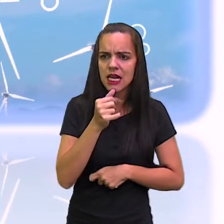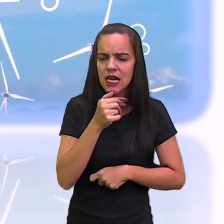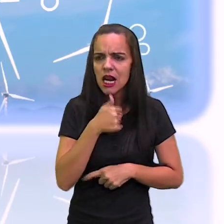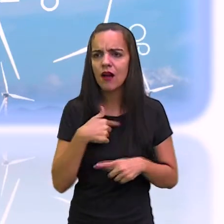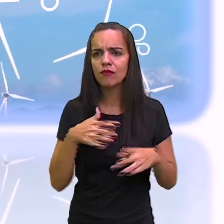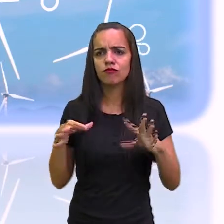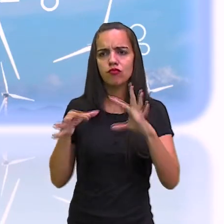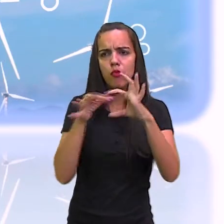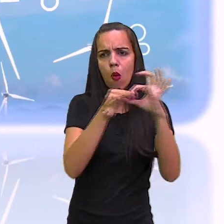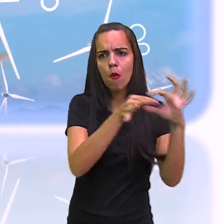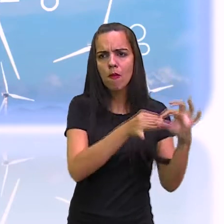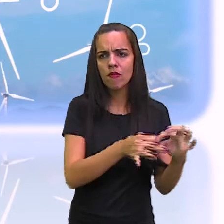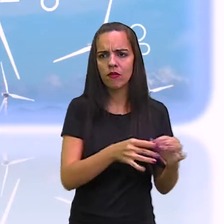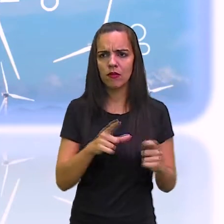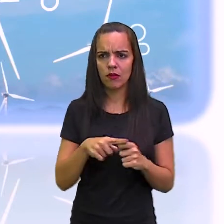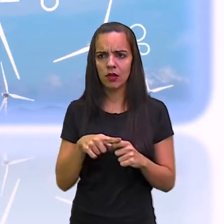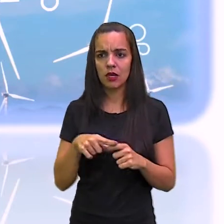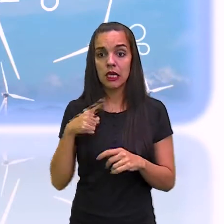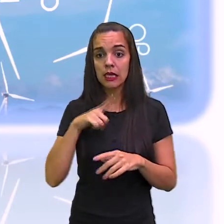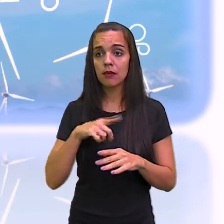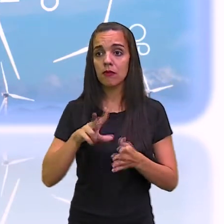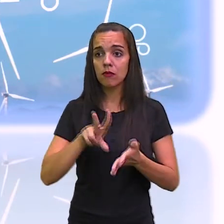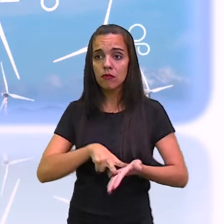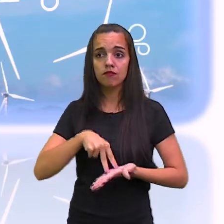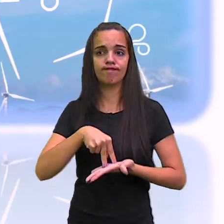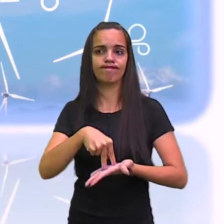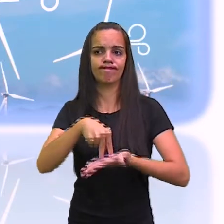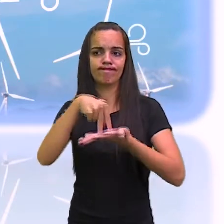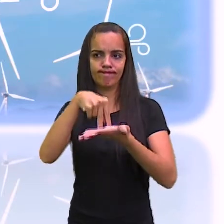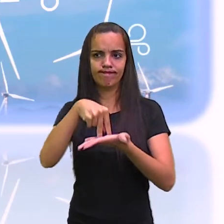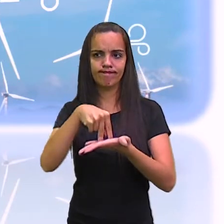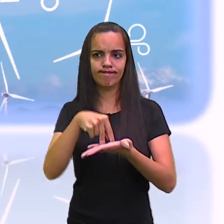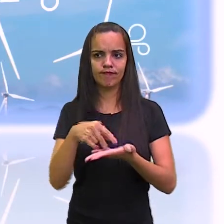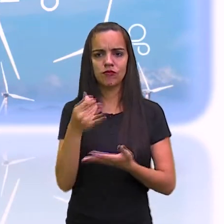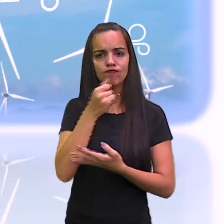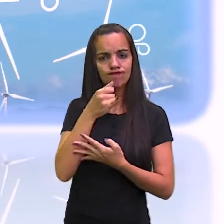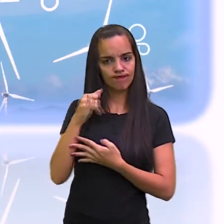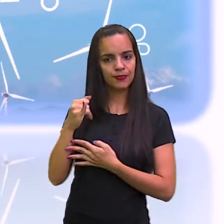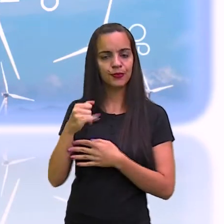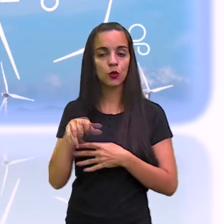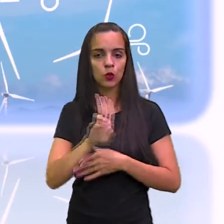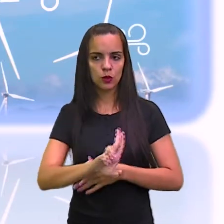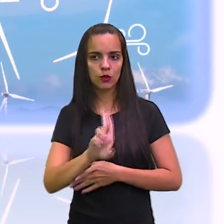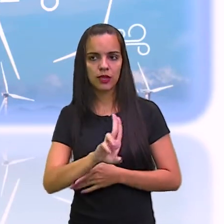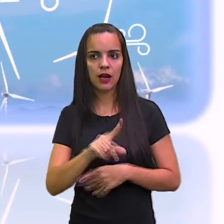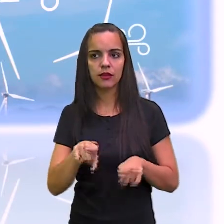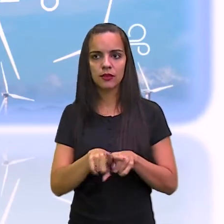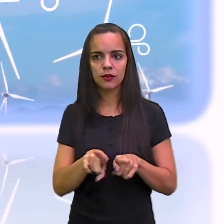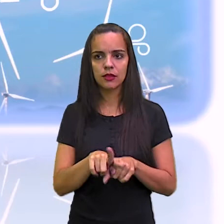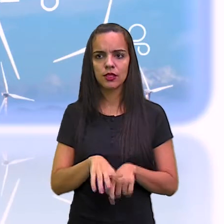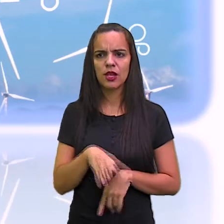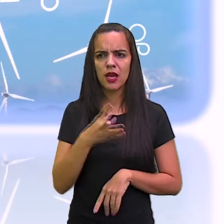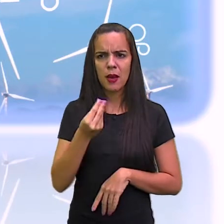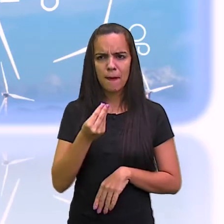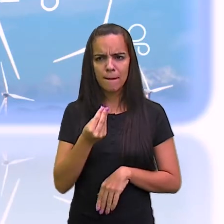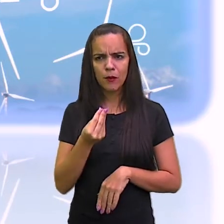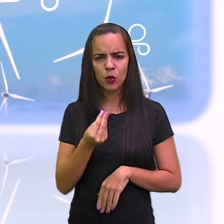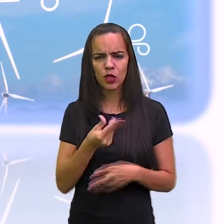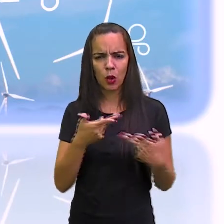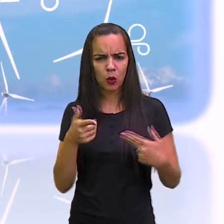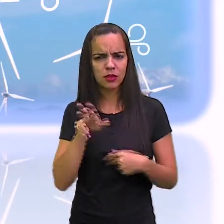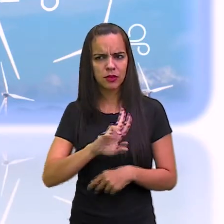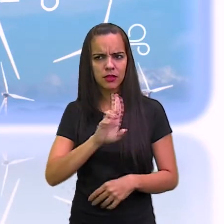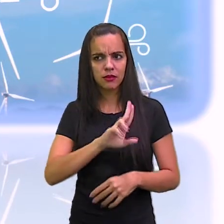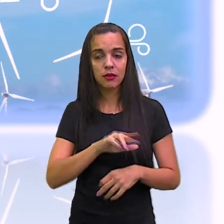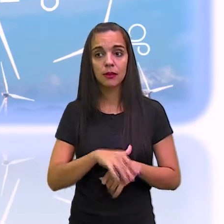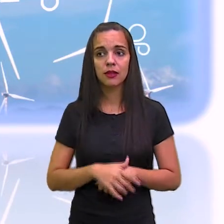iluminação, autonomia para equipamentos eletroeletrônicos. É bom da gente entender, não é